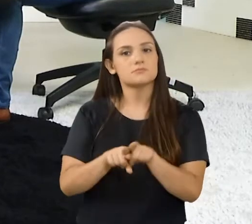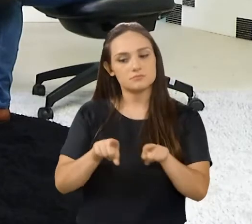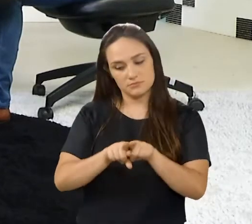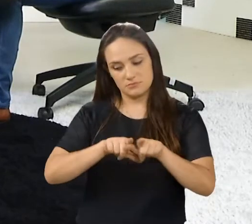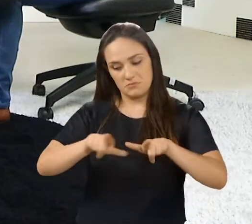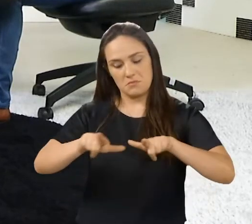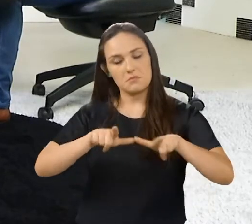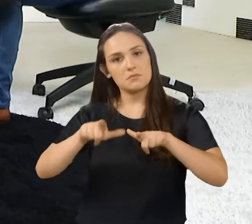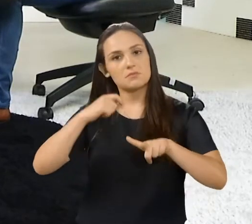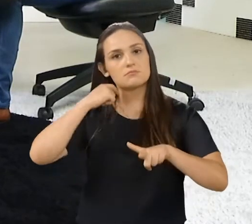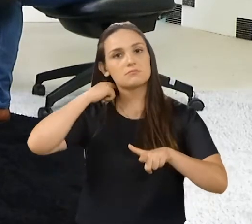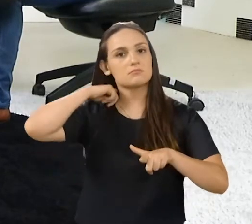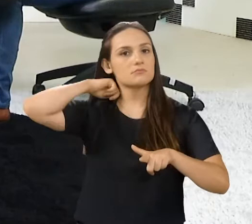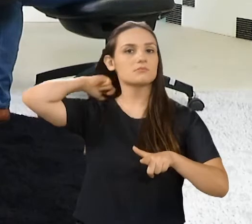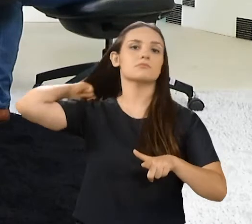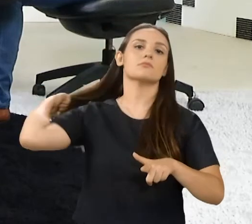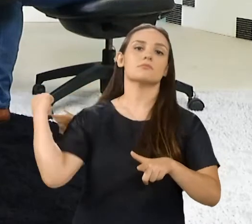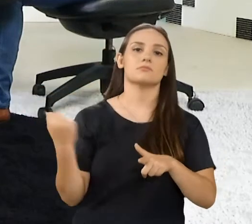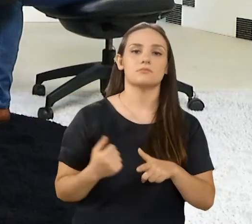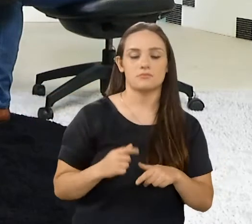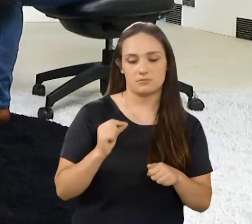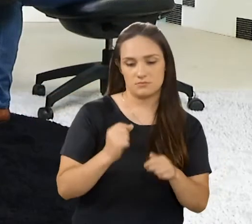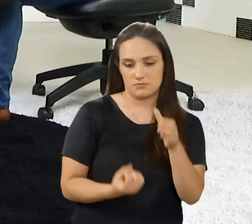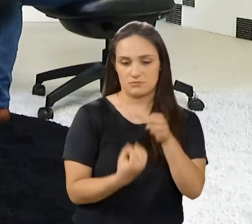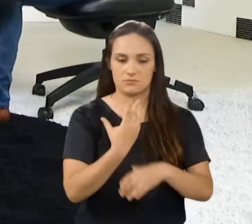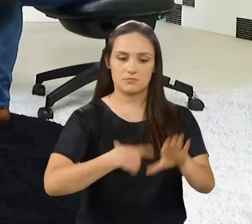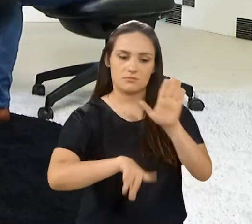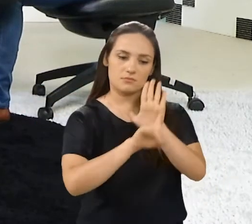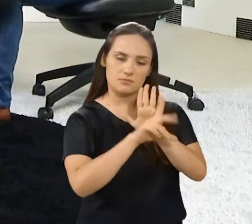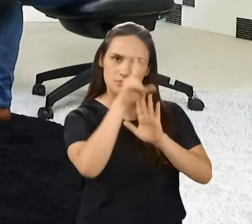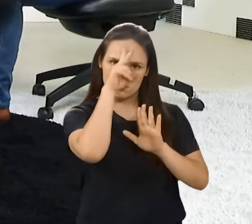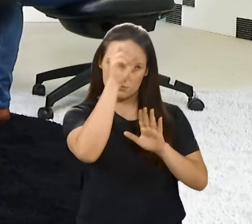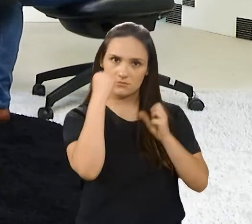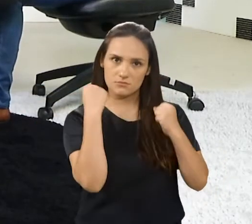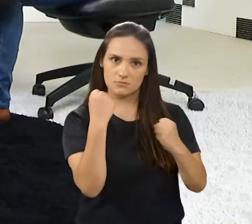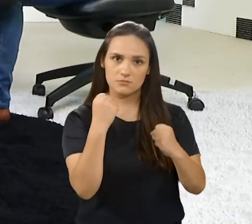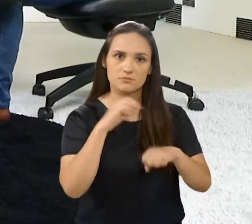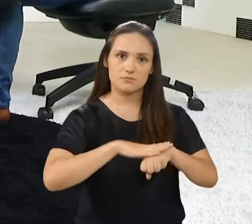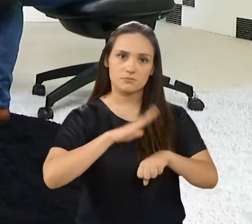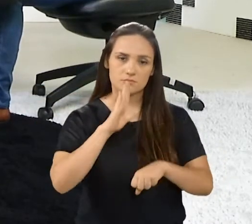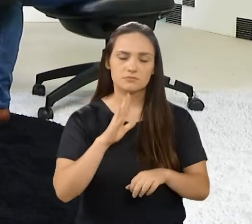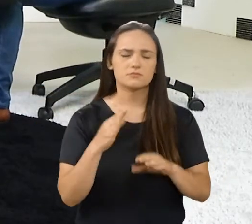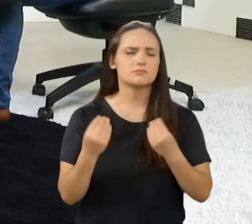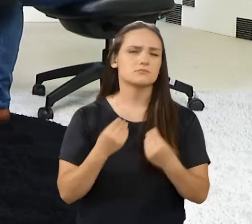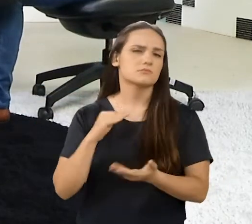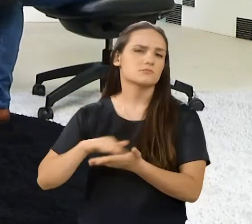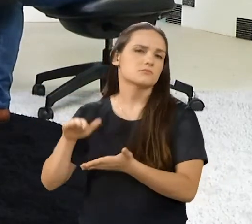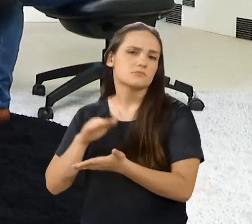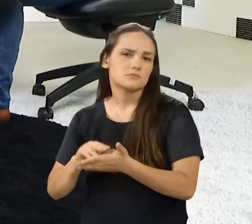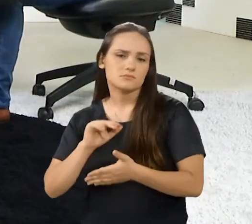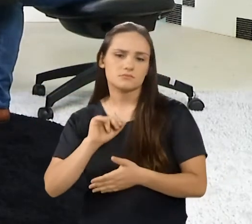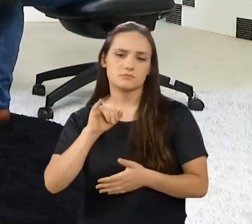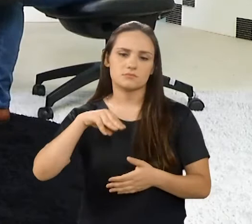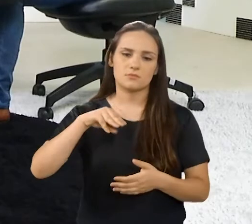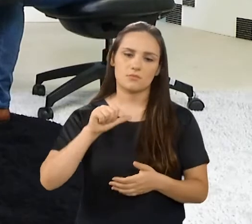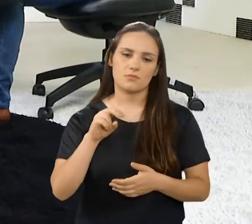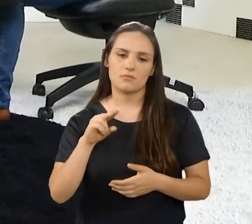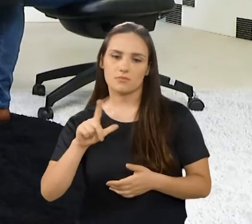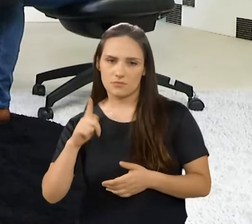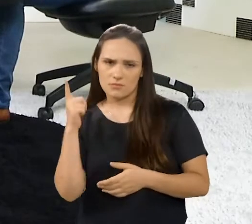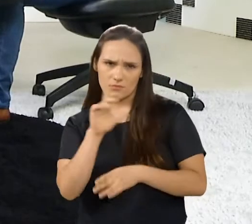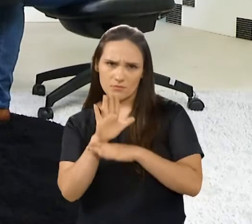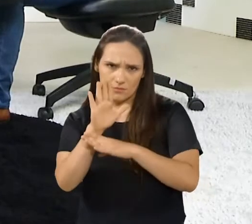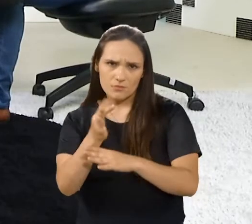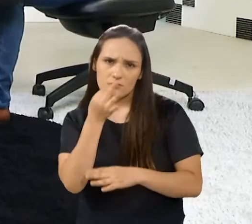para tornar leis mais fortes em relação a isso. De que maneira a Secretaria e o IMASU ajudam nesse debate? Vocês